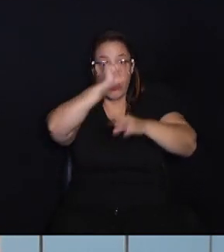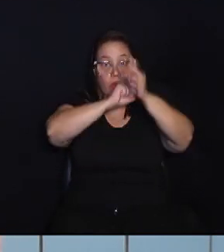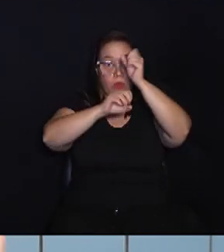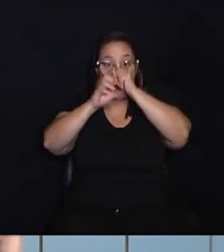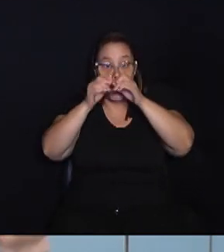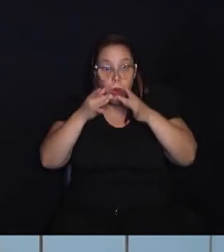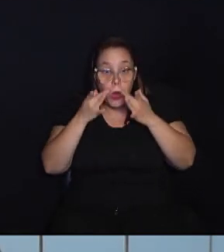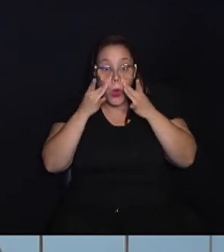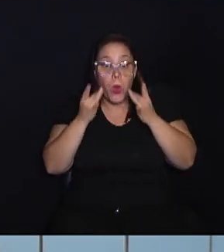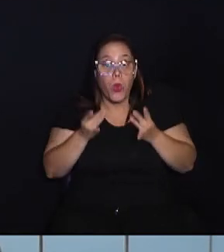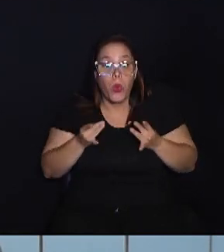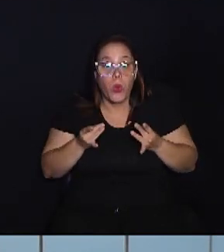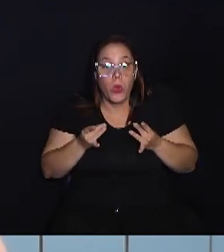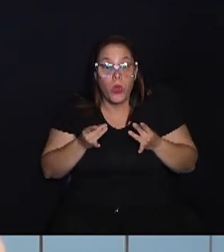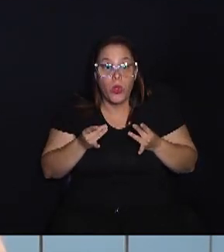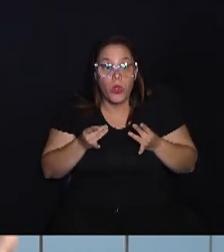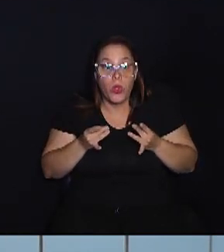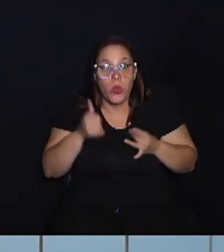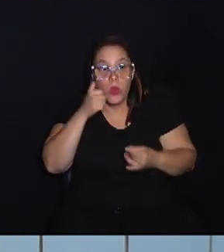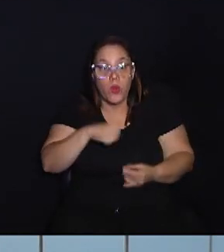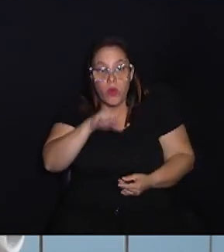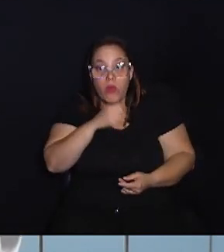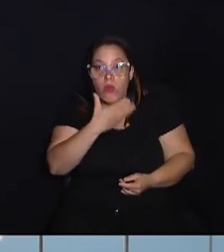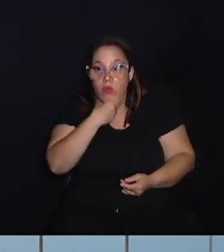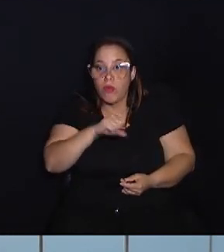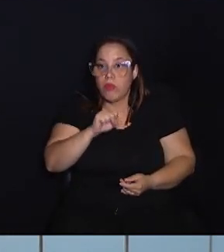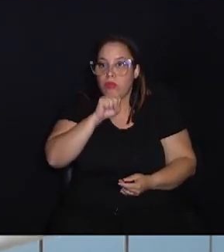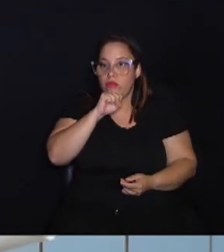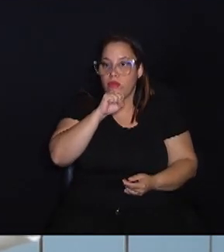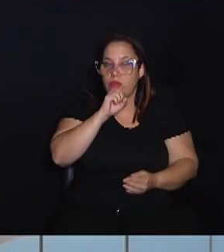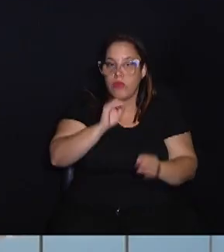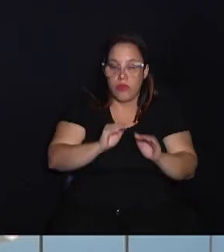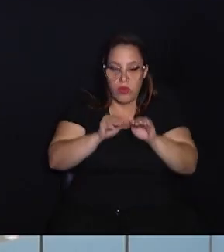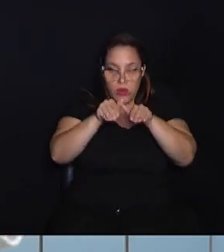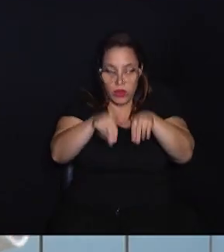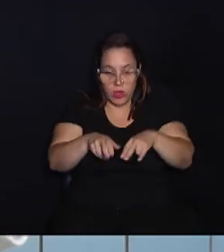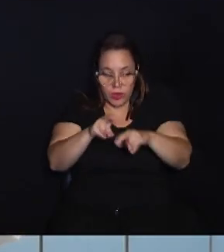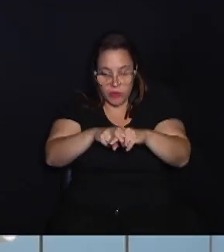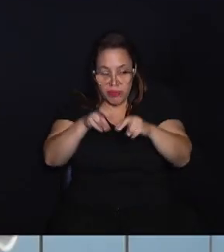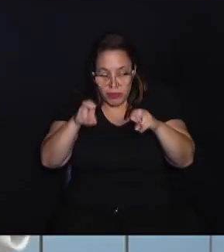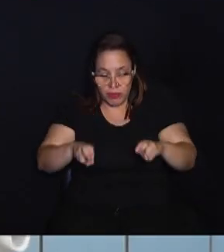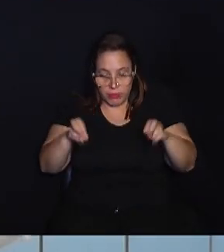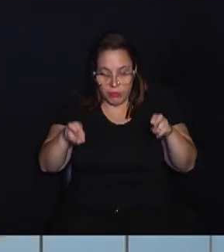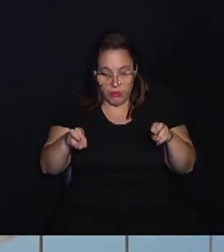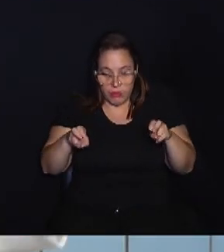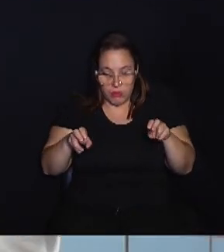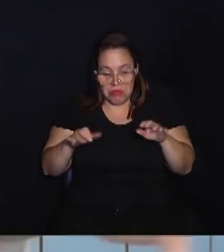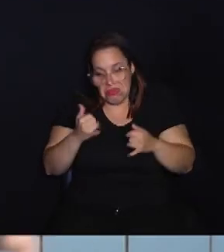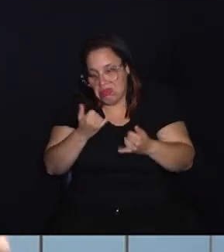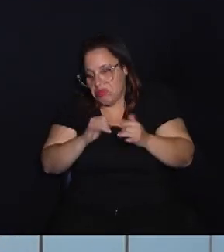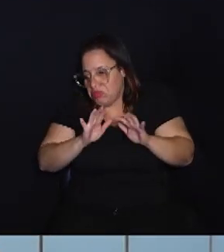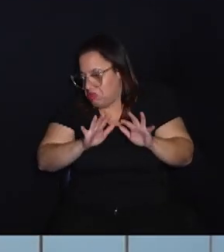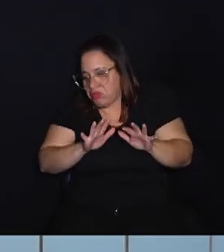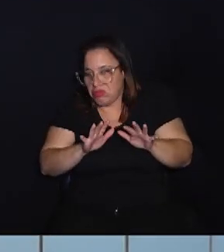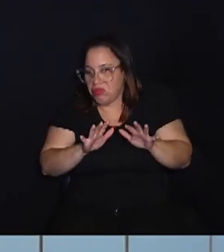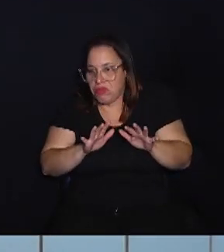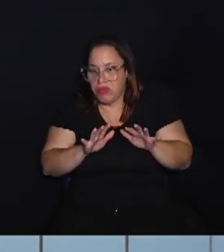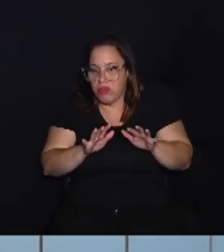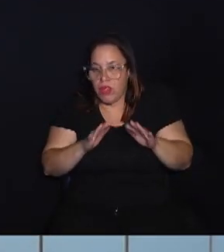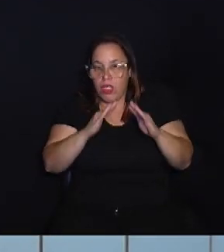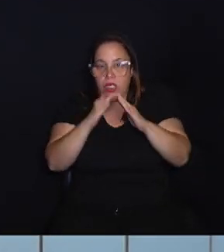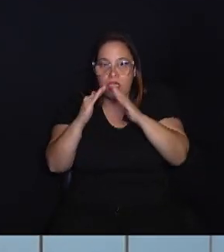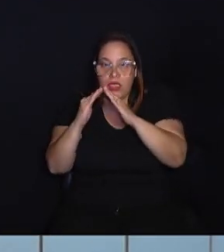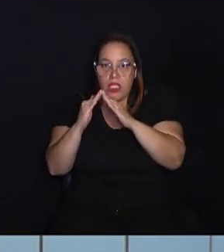das crianças e muitas vezes mães e pais colocavam seus filhos, que era uma forma de distraí-los também em ambiente